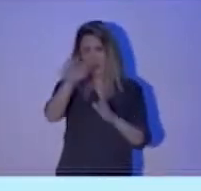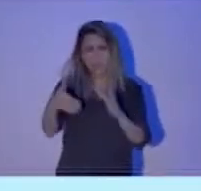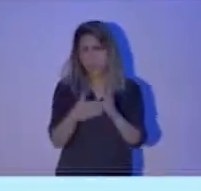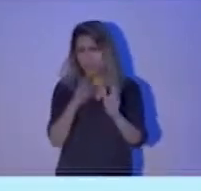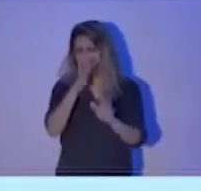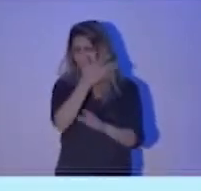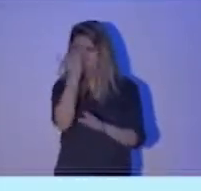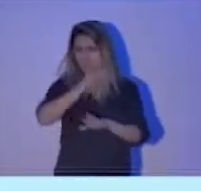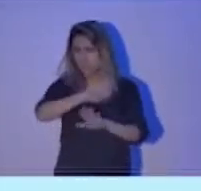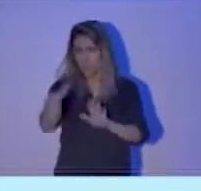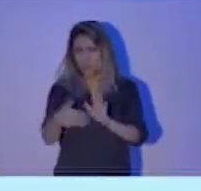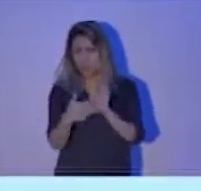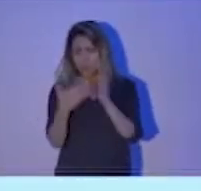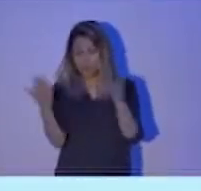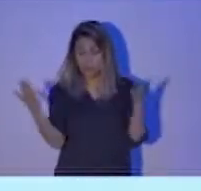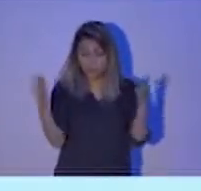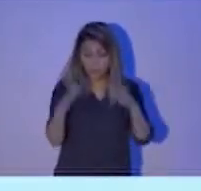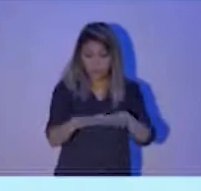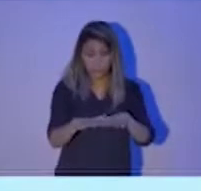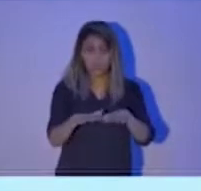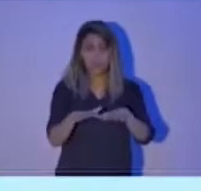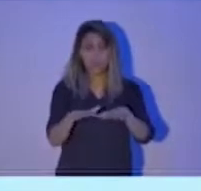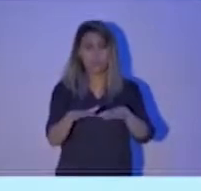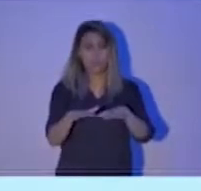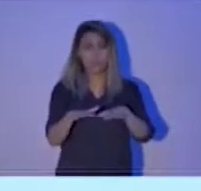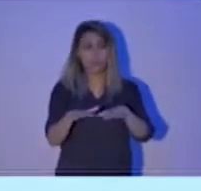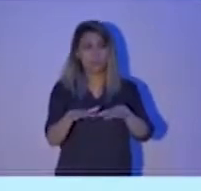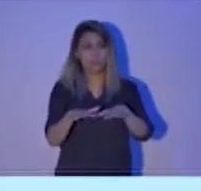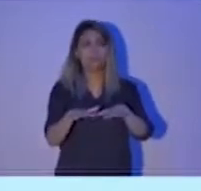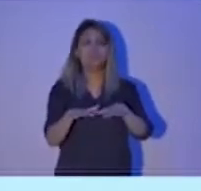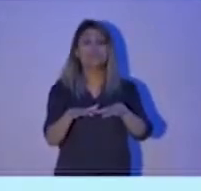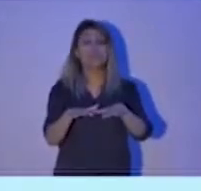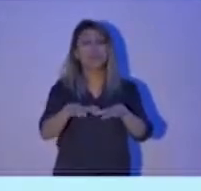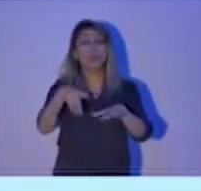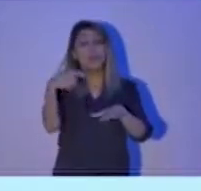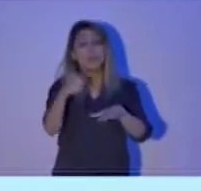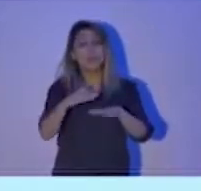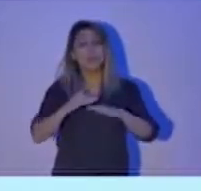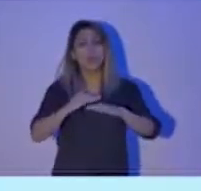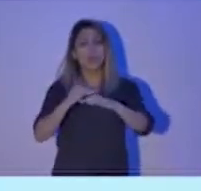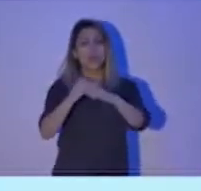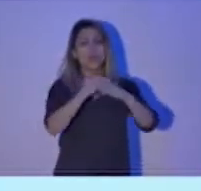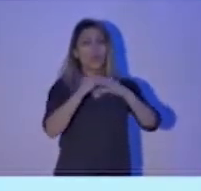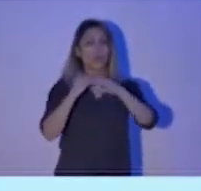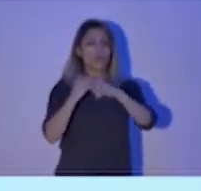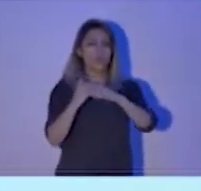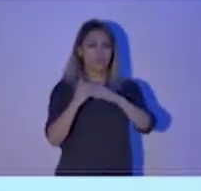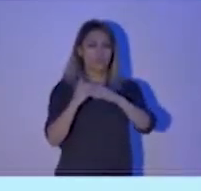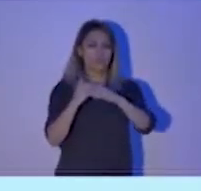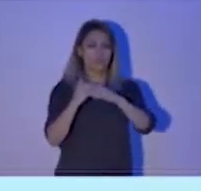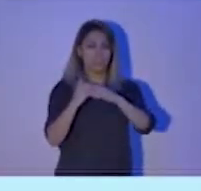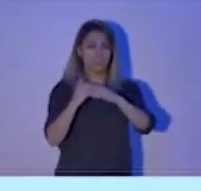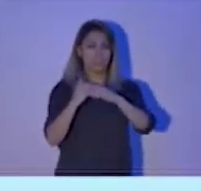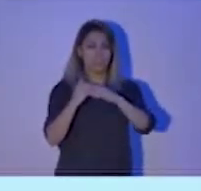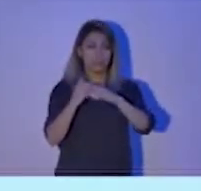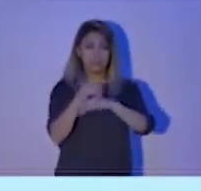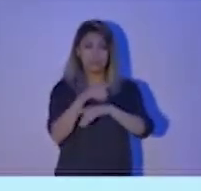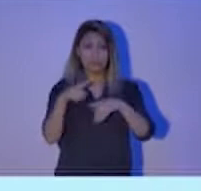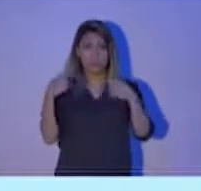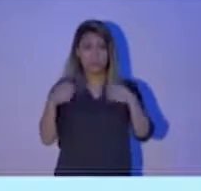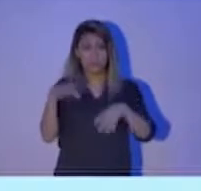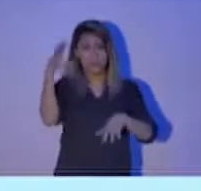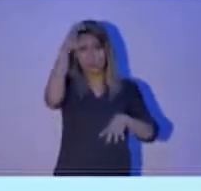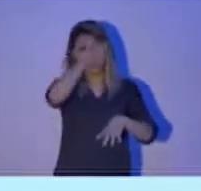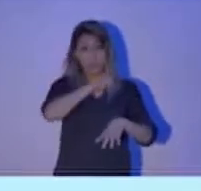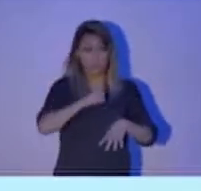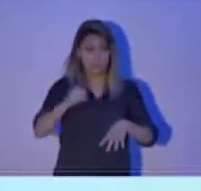eles permaneçam na escola, corrigindo a distorção de idade série. De outro lado, que eles aprendam, então que eles